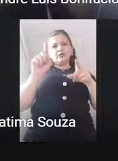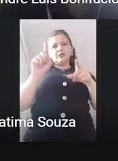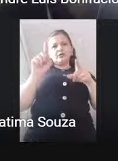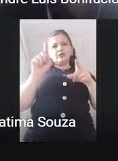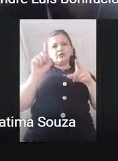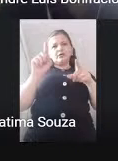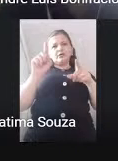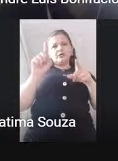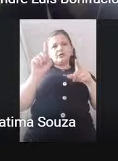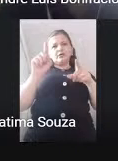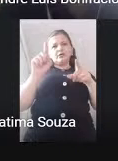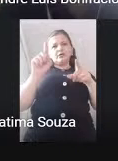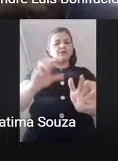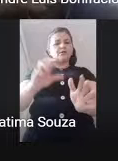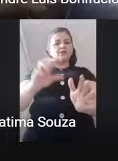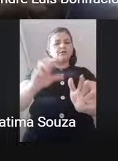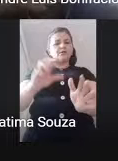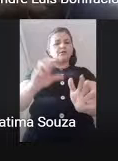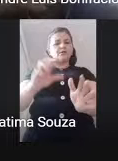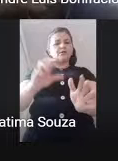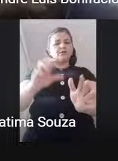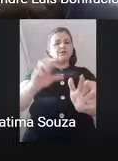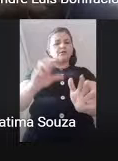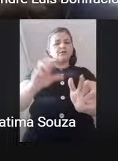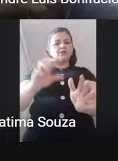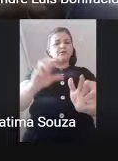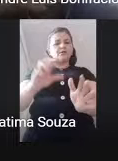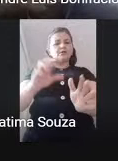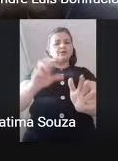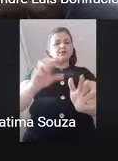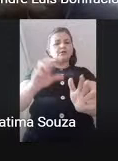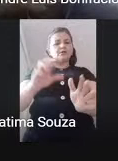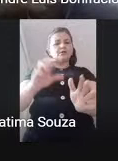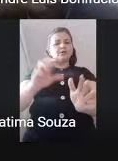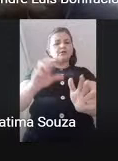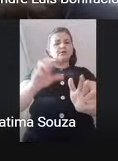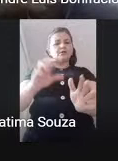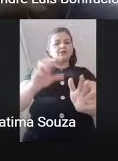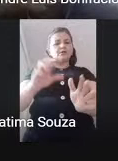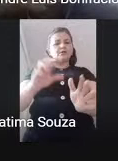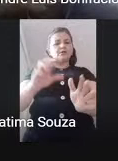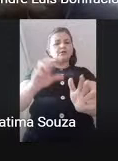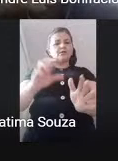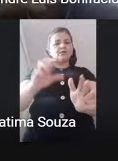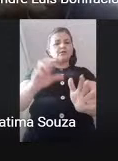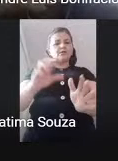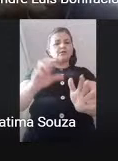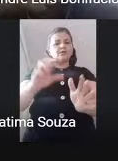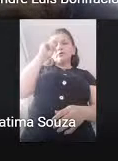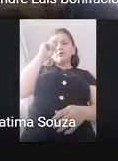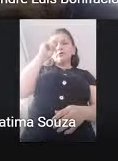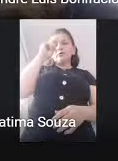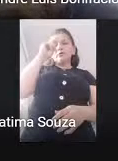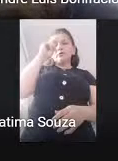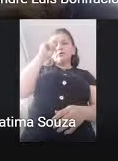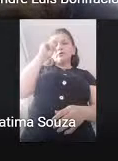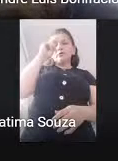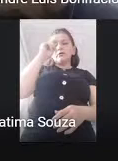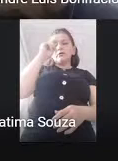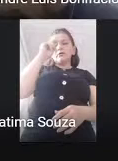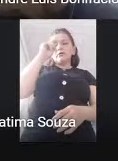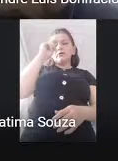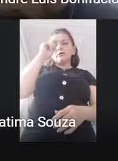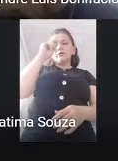forma latente, você não sabe que tem, vem aquela história, quem passou para quem? É a mesma coisa com